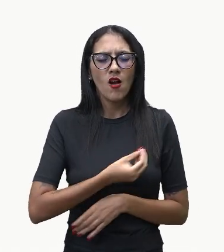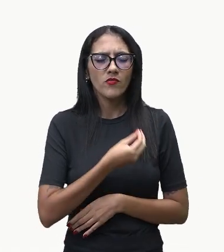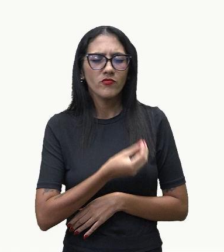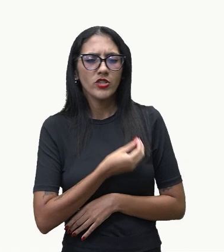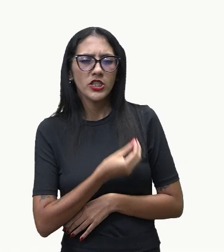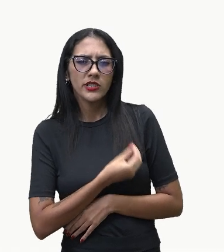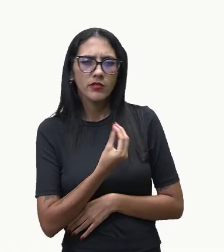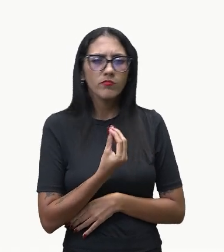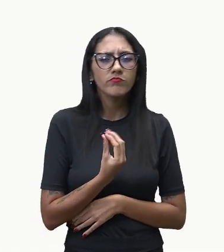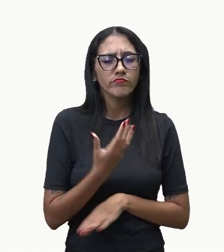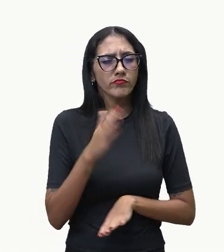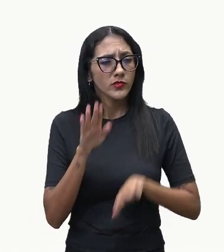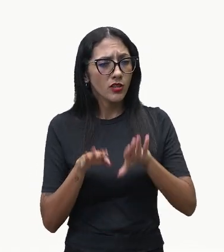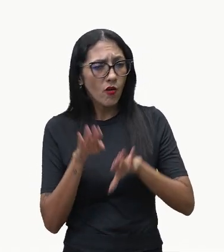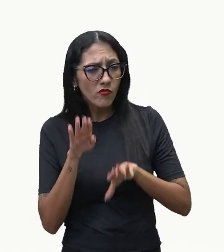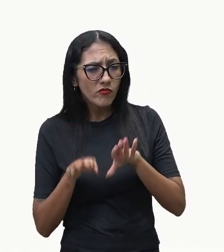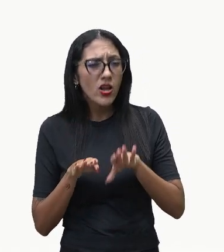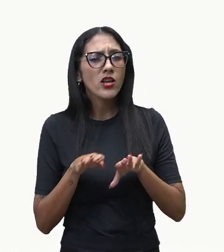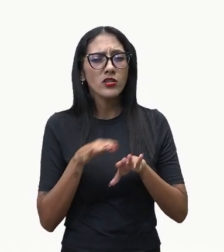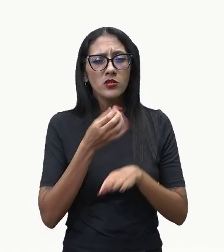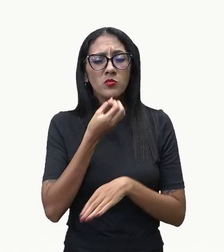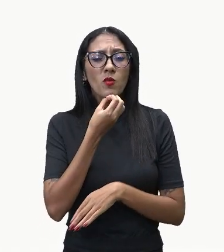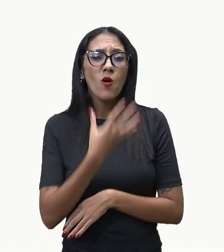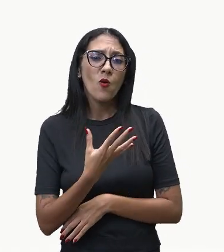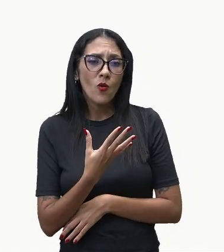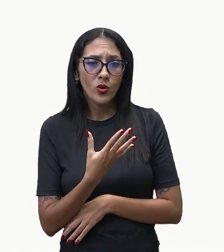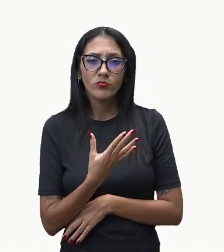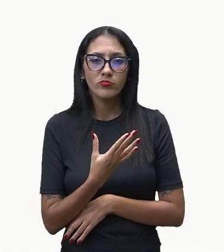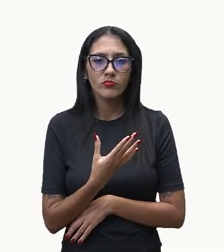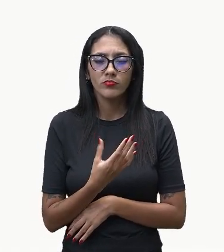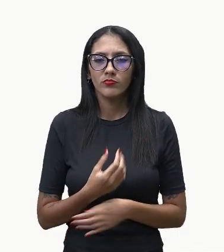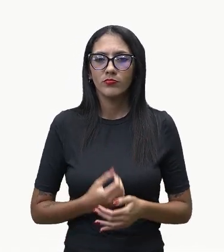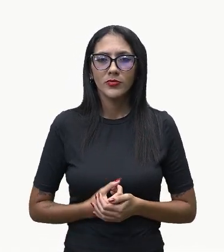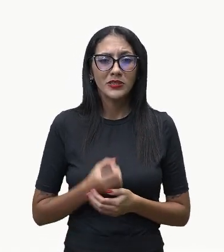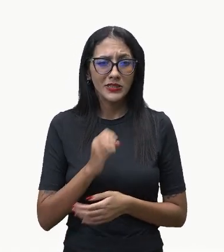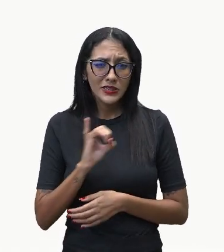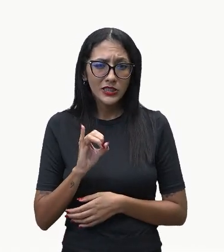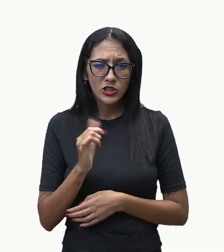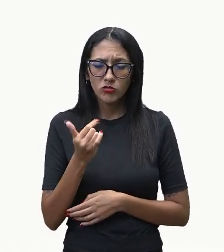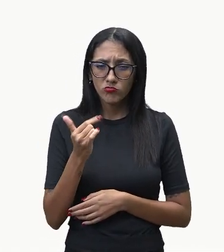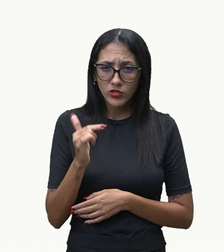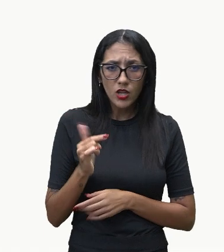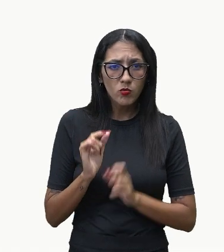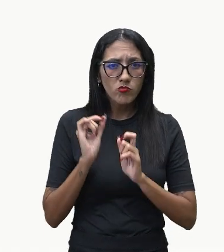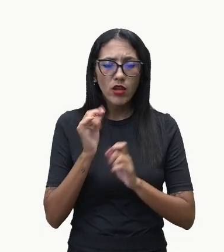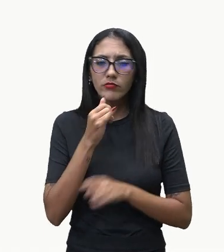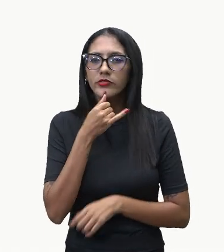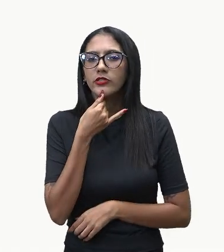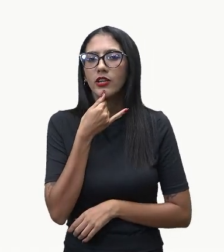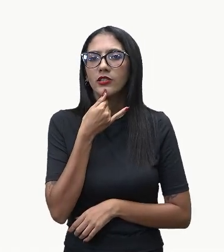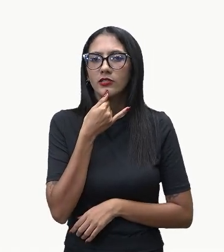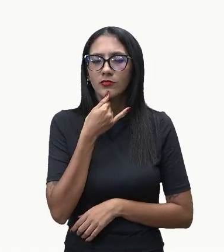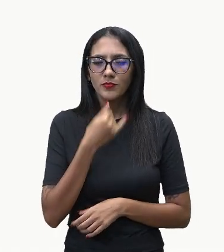não houvesse tanta tristeza. Professora, tem aí uma elipse? Tem uma omissão de